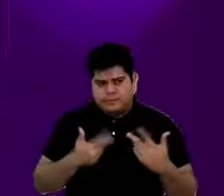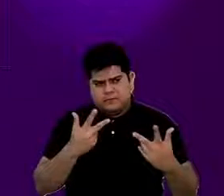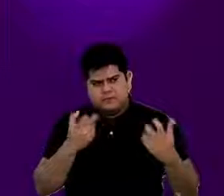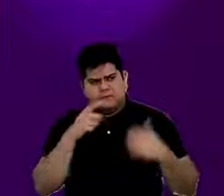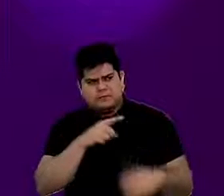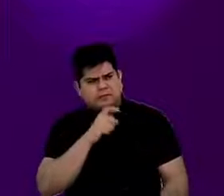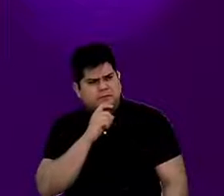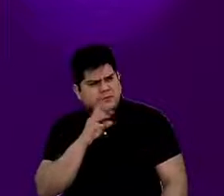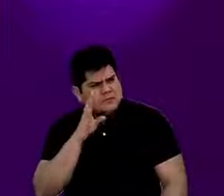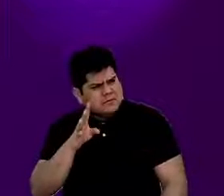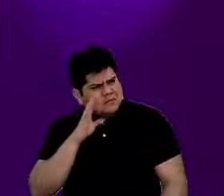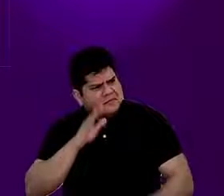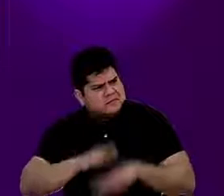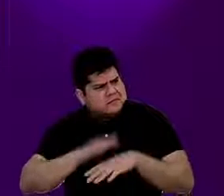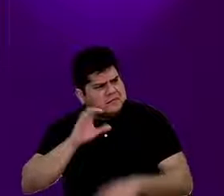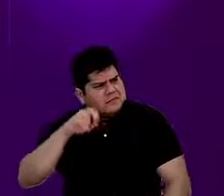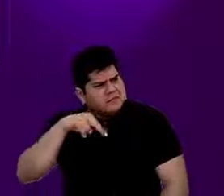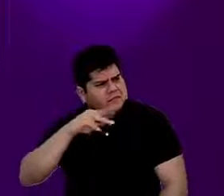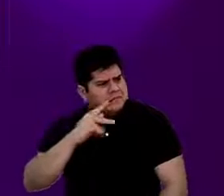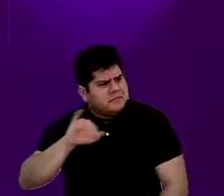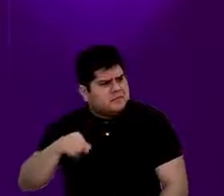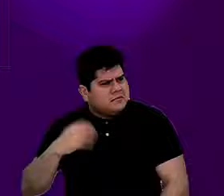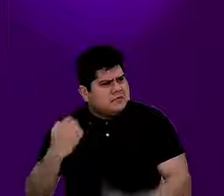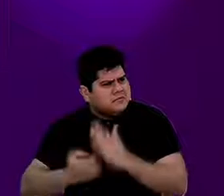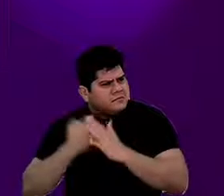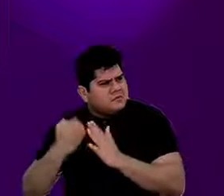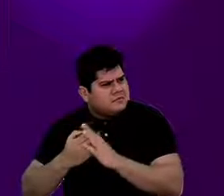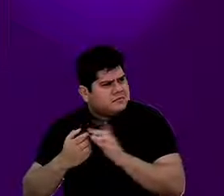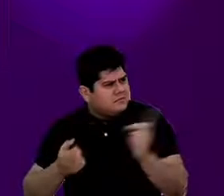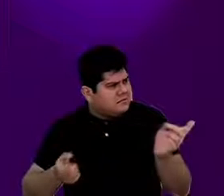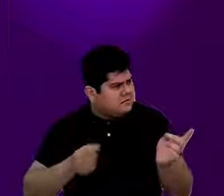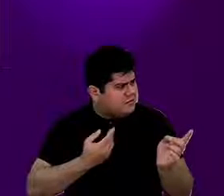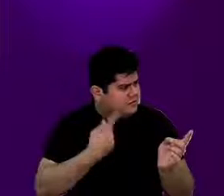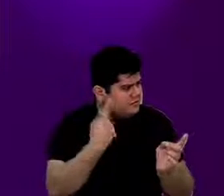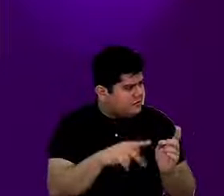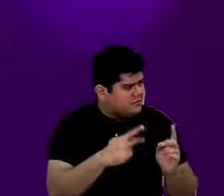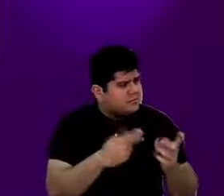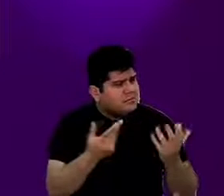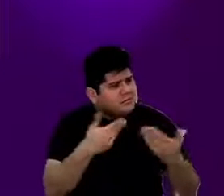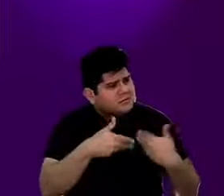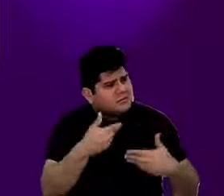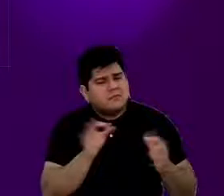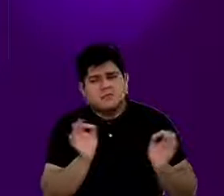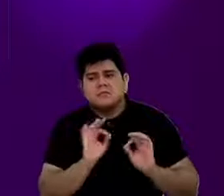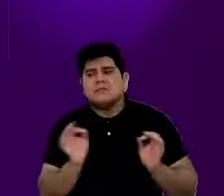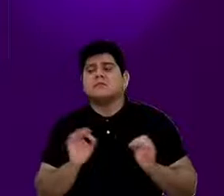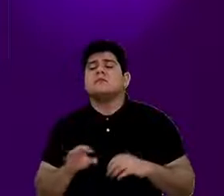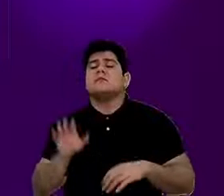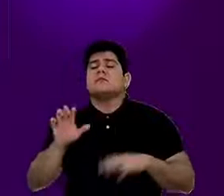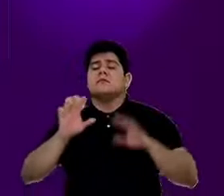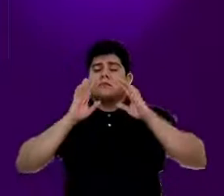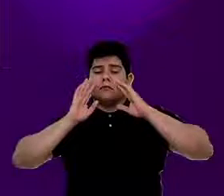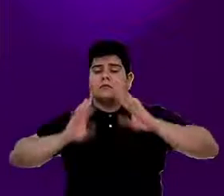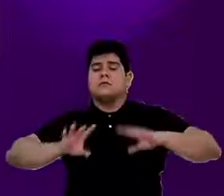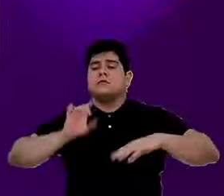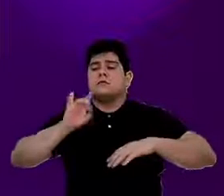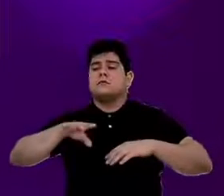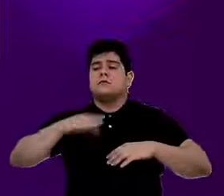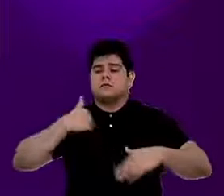davam mais atenção ao CNPJ do que ao CPF. E que essa atenção fosse não só no